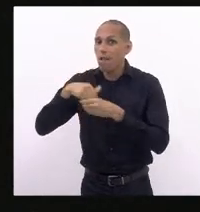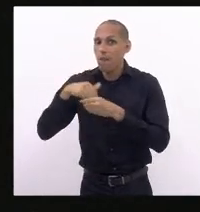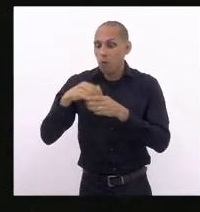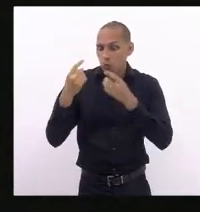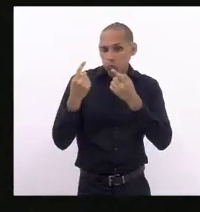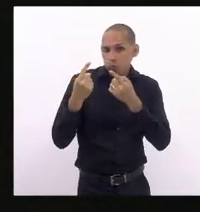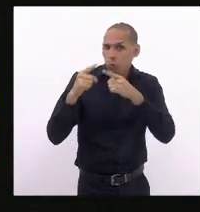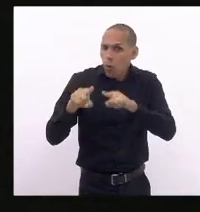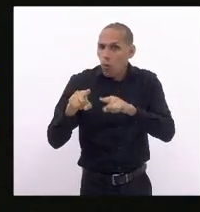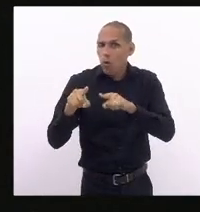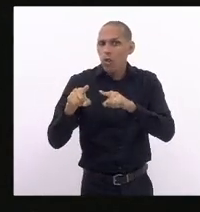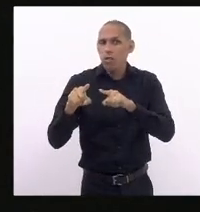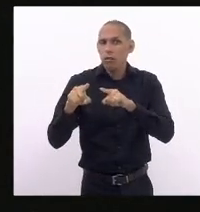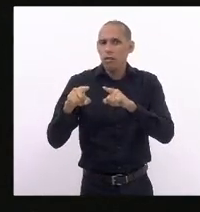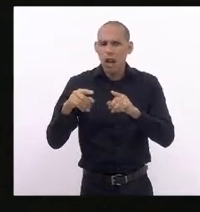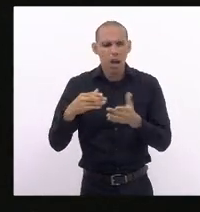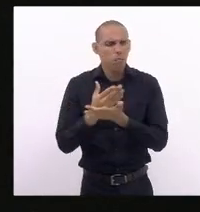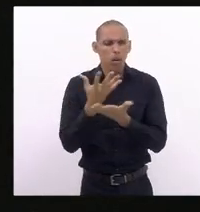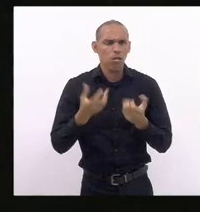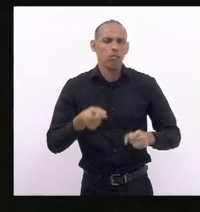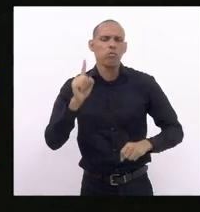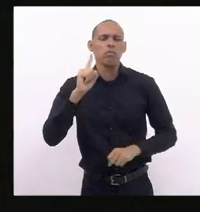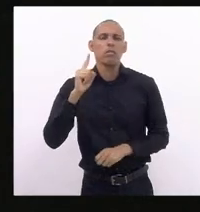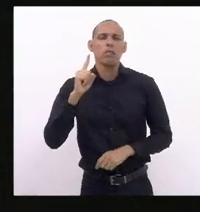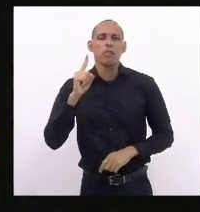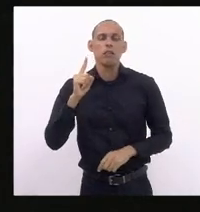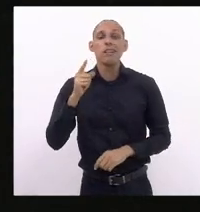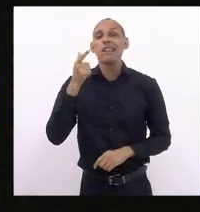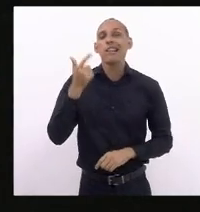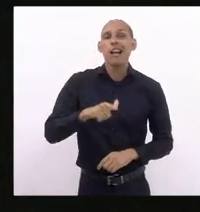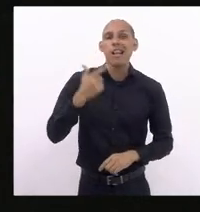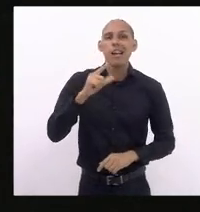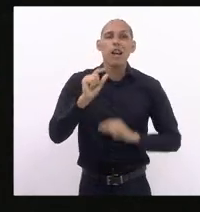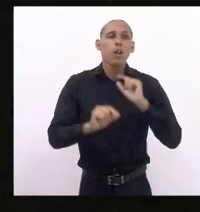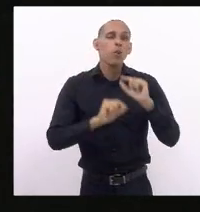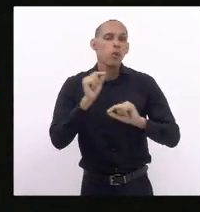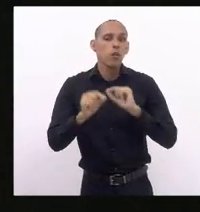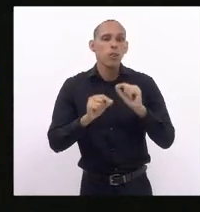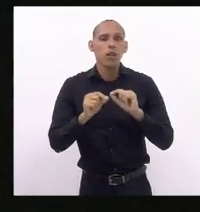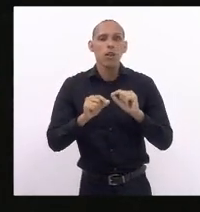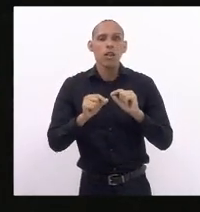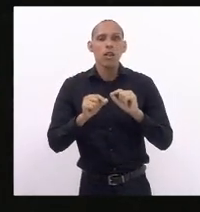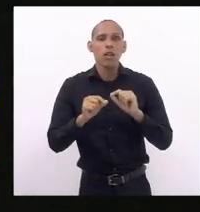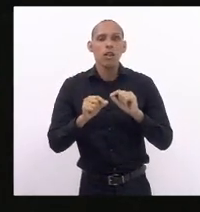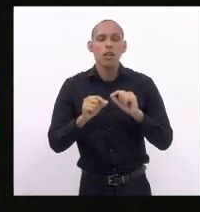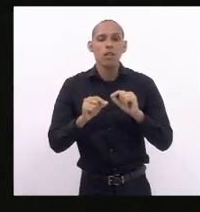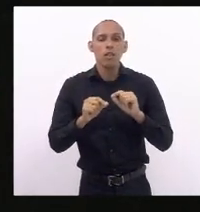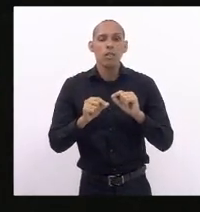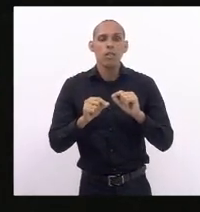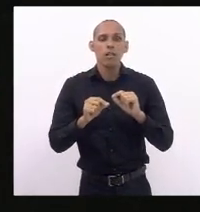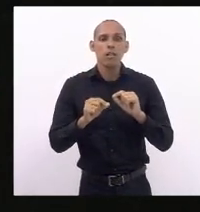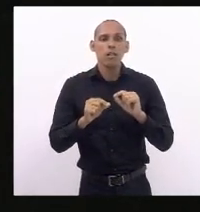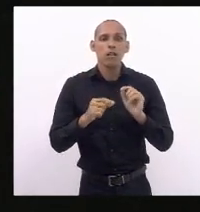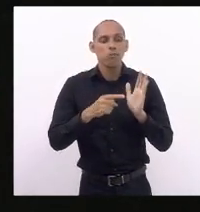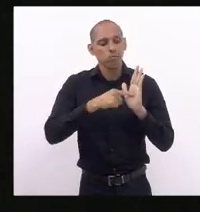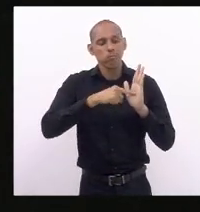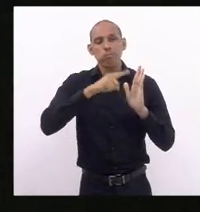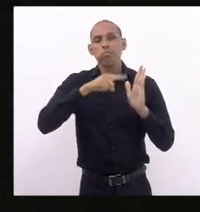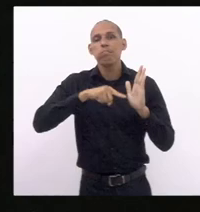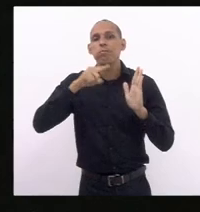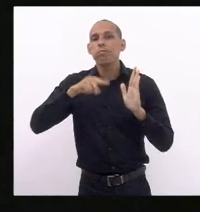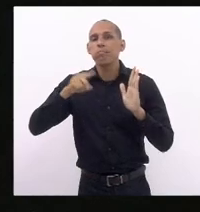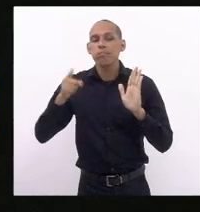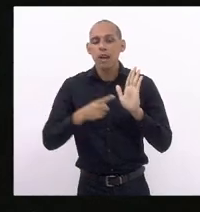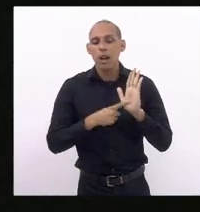contra a aprovação, nós não tínhamos ali o cumprimento do indicador necessário